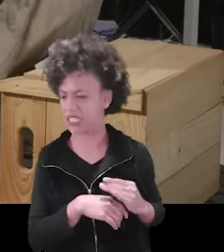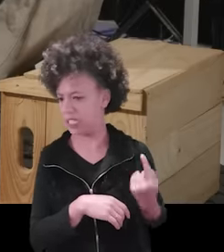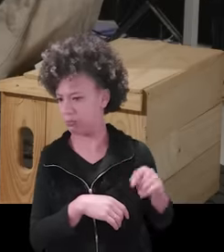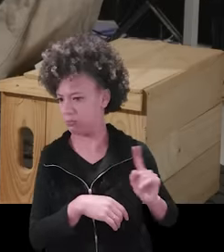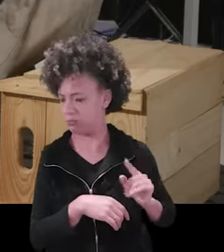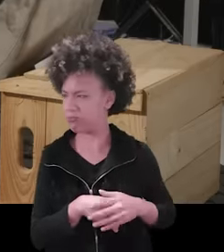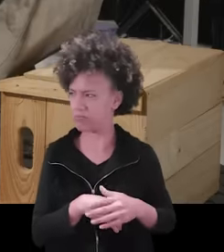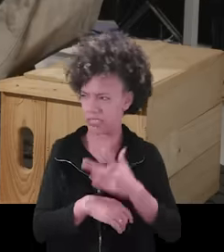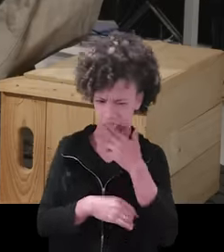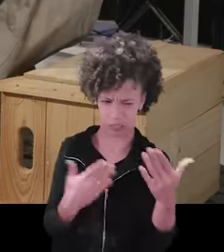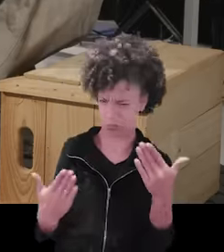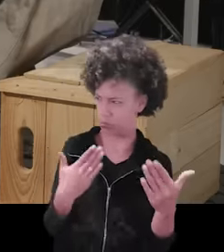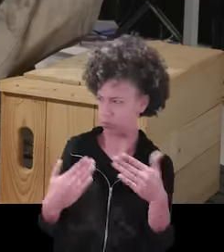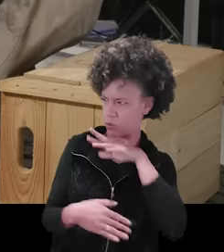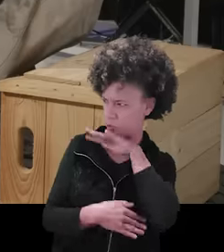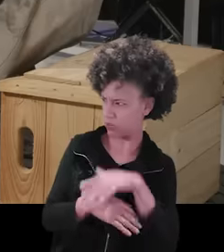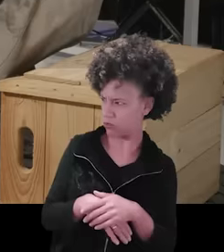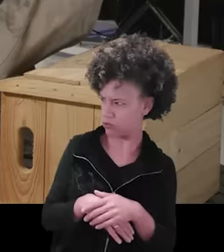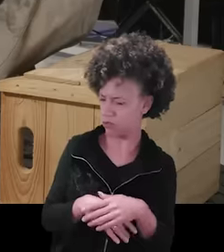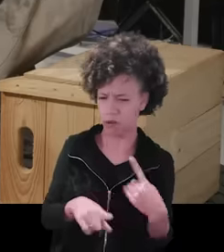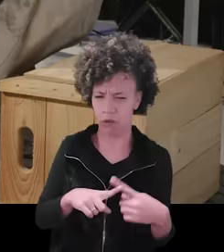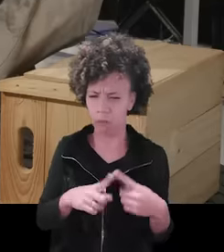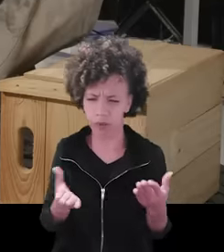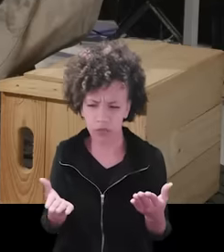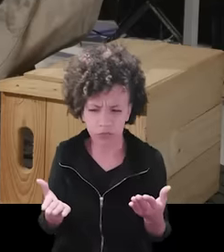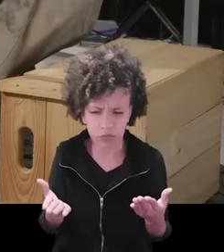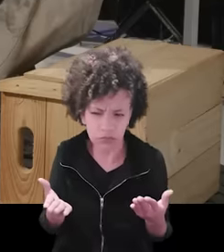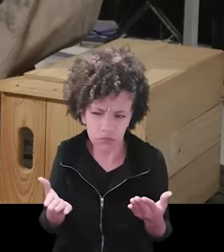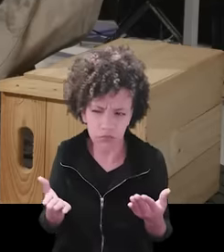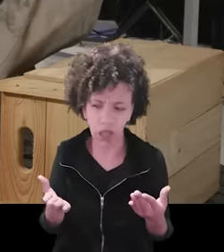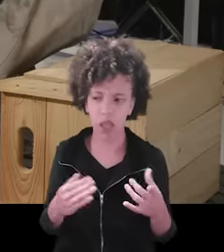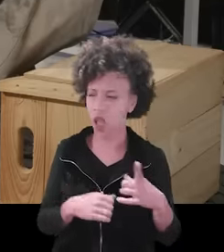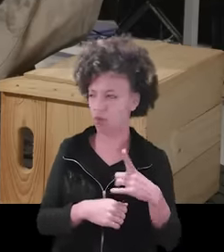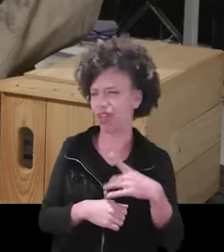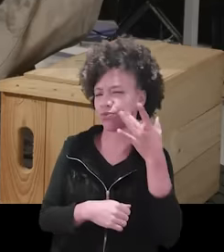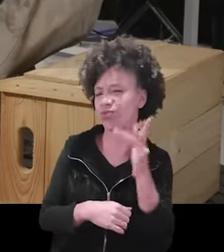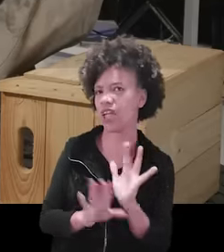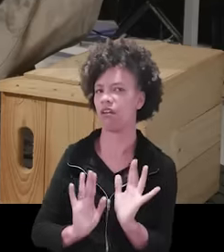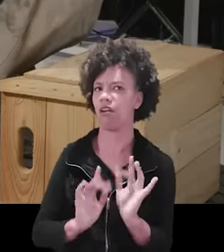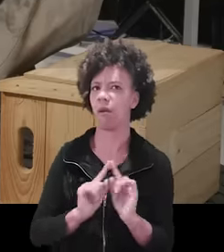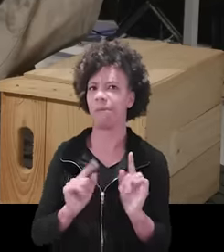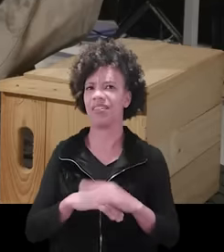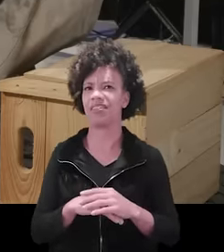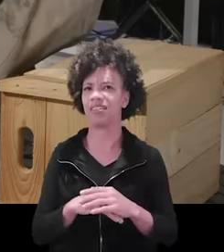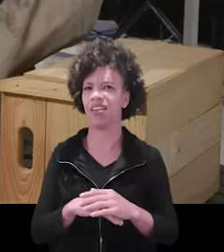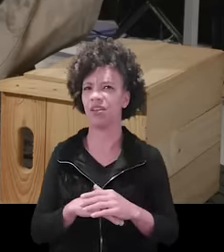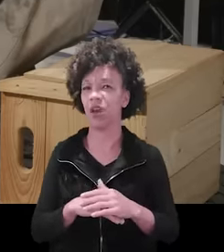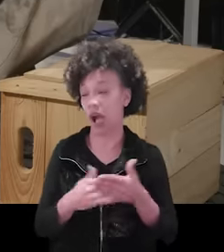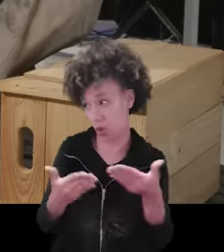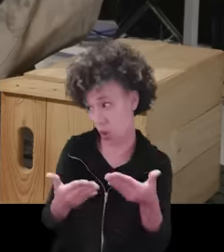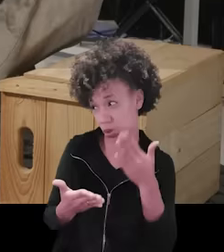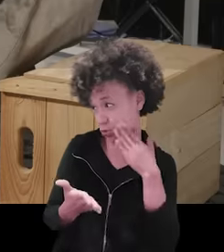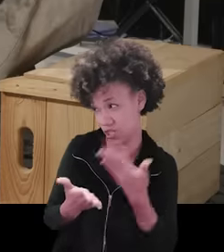vai lá não você não acha isso meio ruim porque Cara eu tenho uma não sei eu estou um pouco